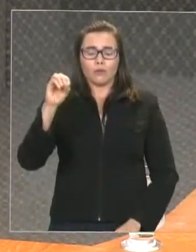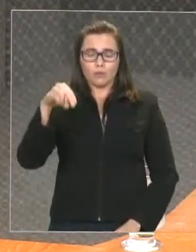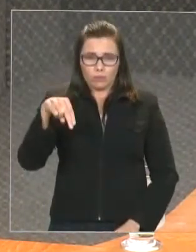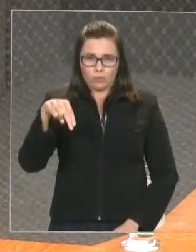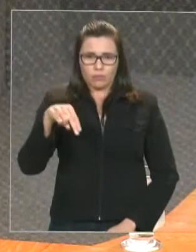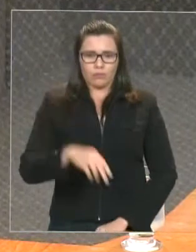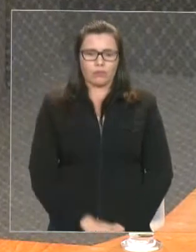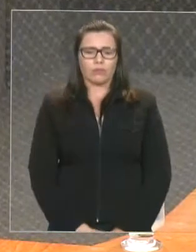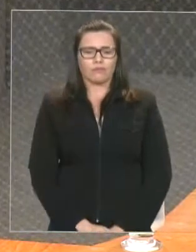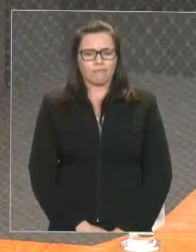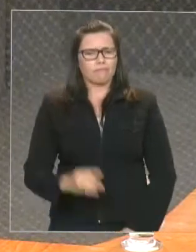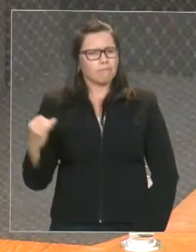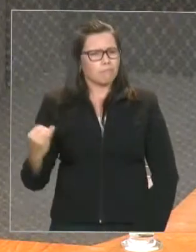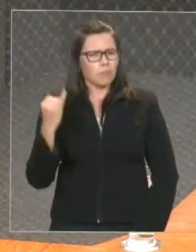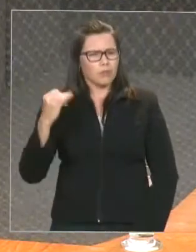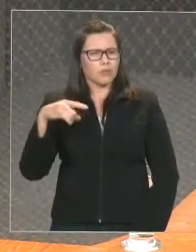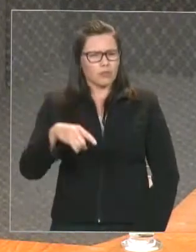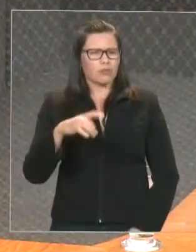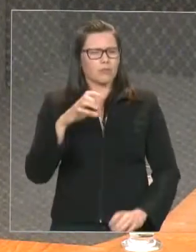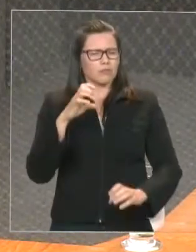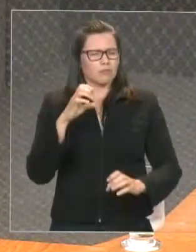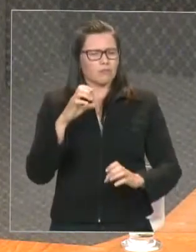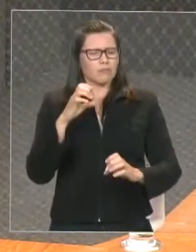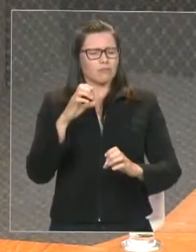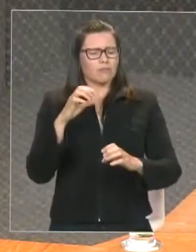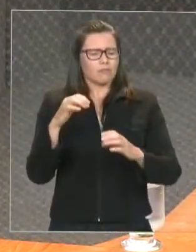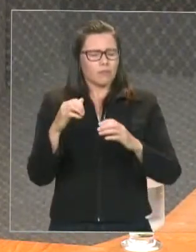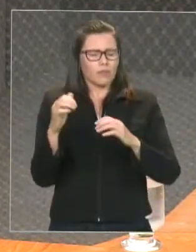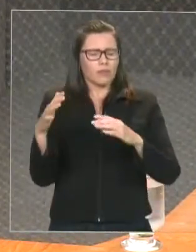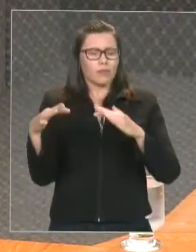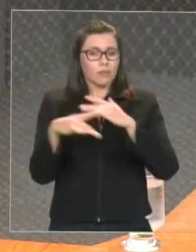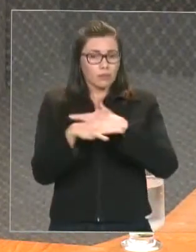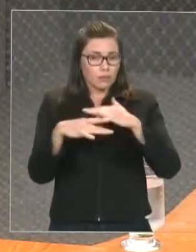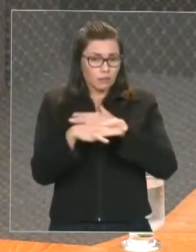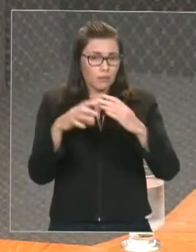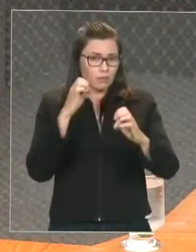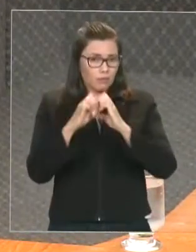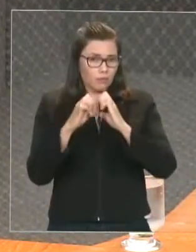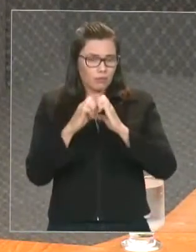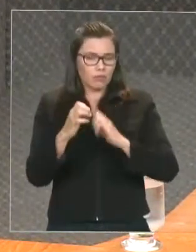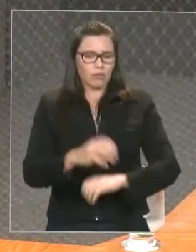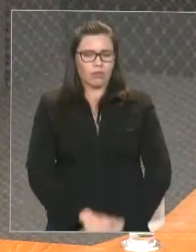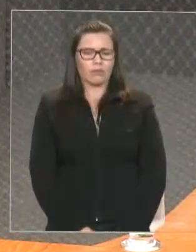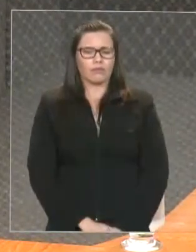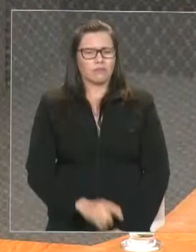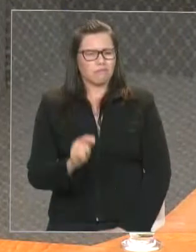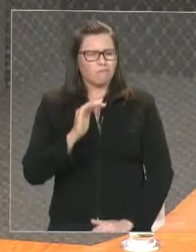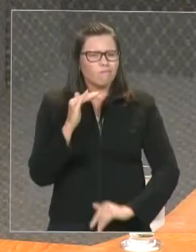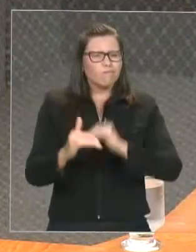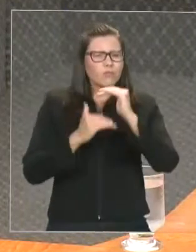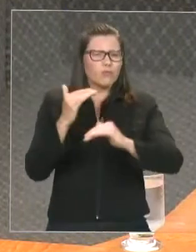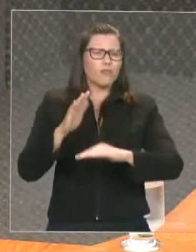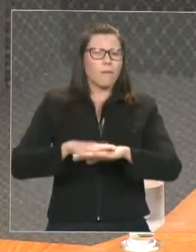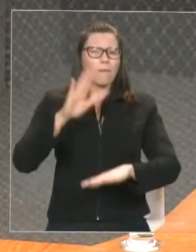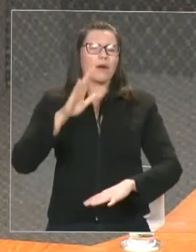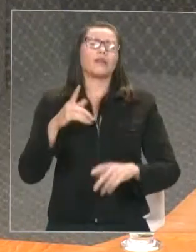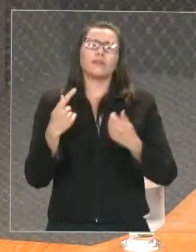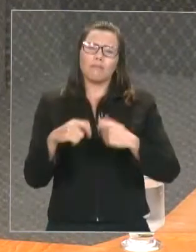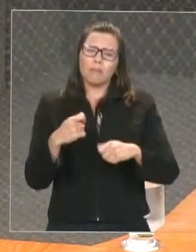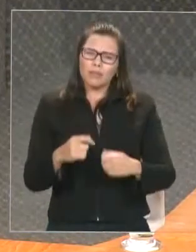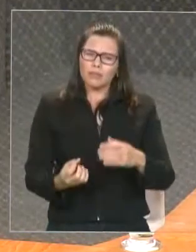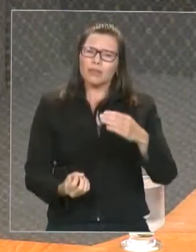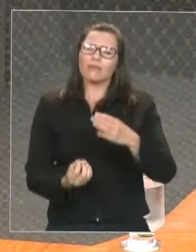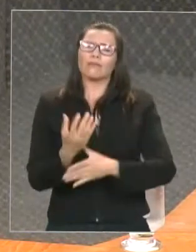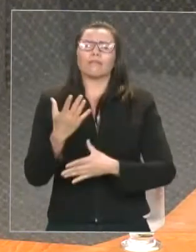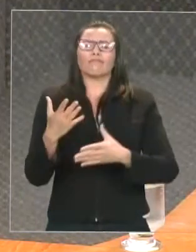da região, uma cidade importantíssima, que vem desenvolvendo a cada vez mais e que precisa realmente de um PROCON para atender Estreito e toda a